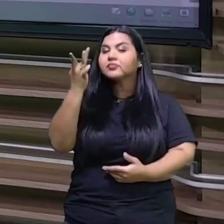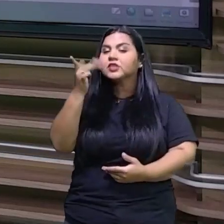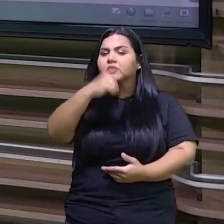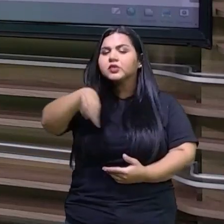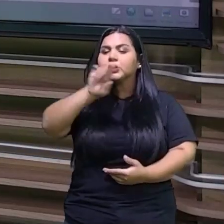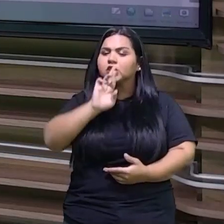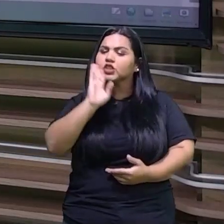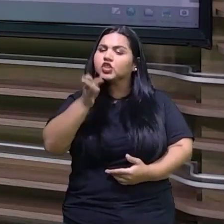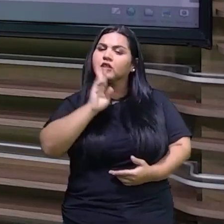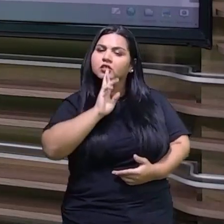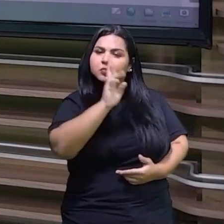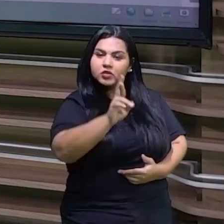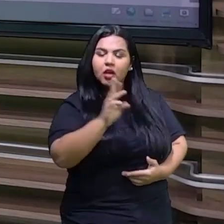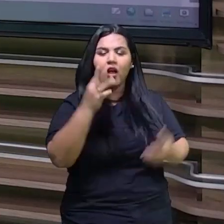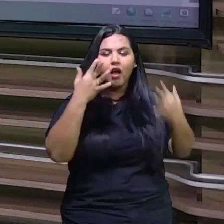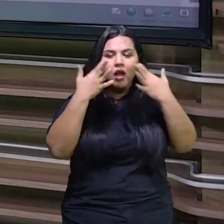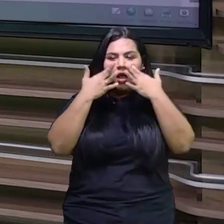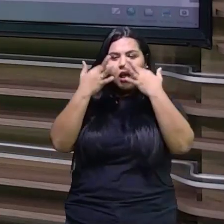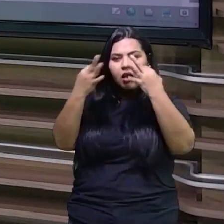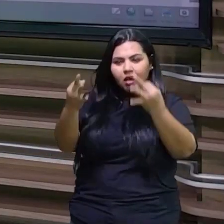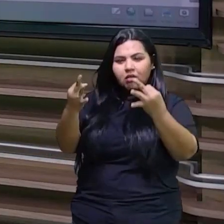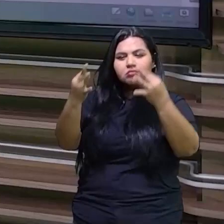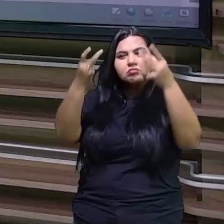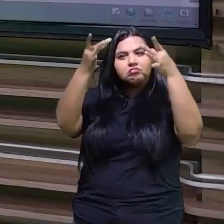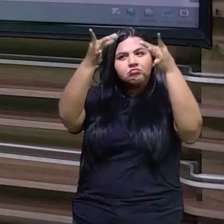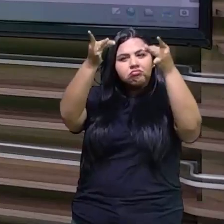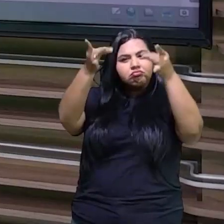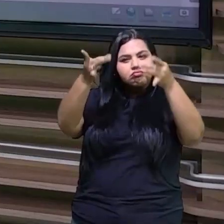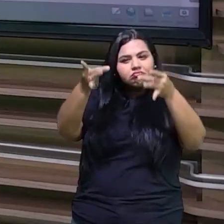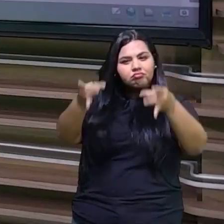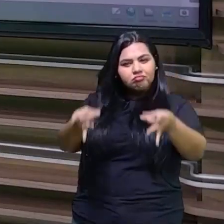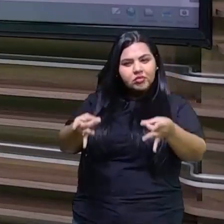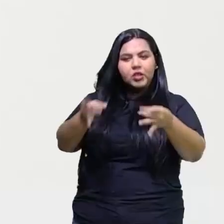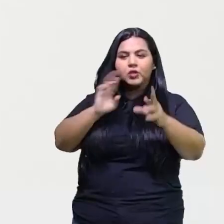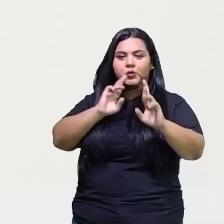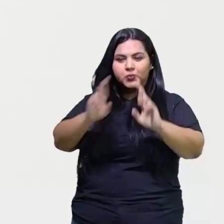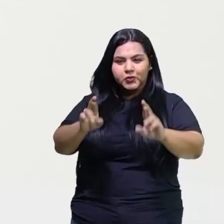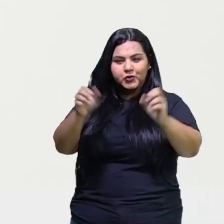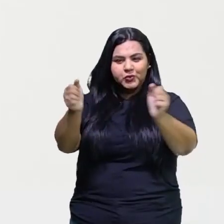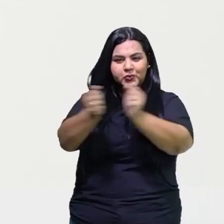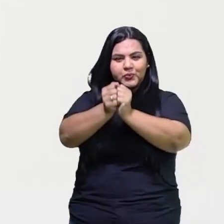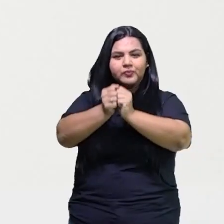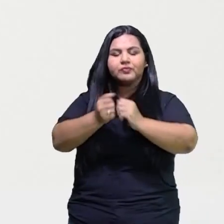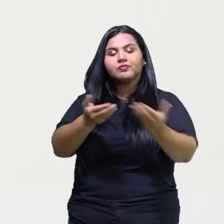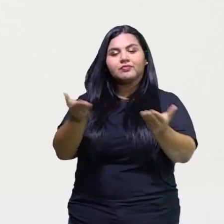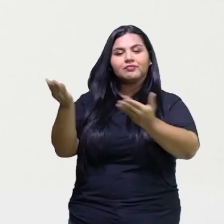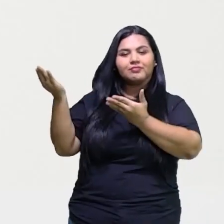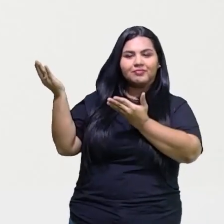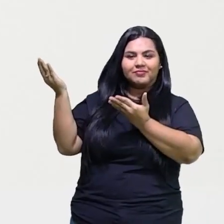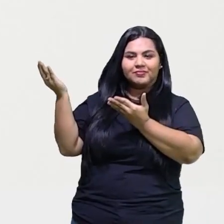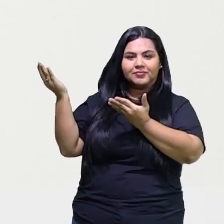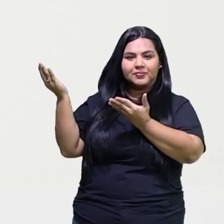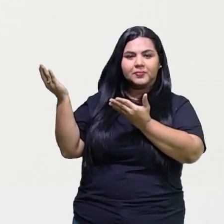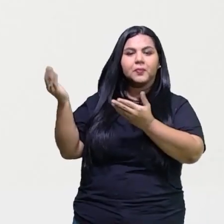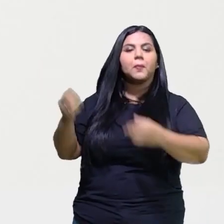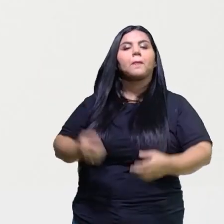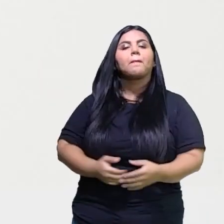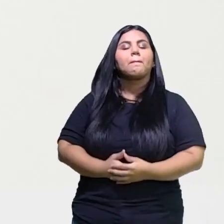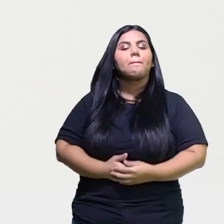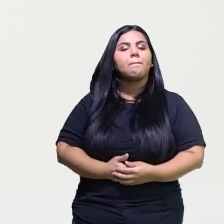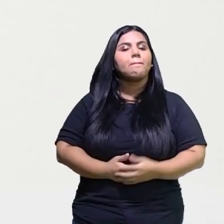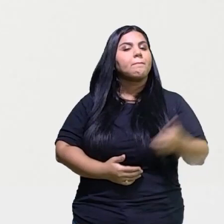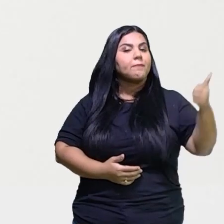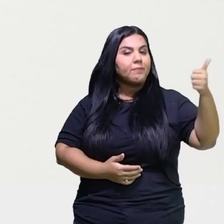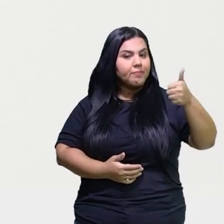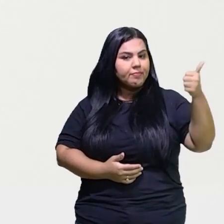já resolveu, agora vamos olhar com calma cada questão e vamos resolver juntos. Aqui na tela, minha produção marota,